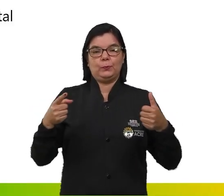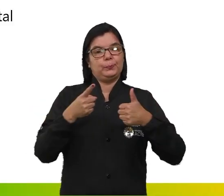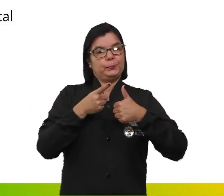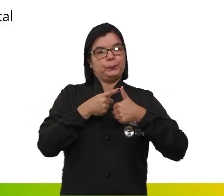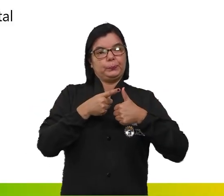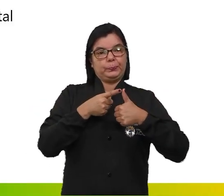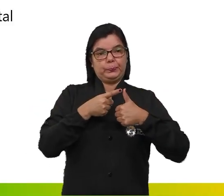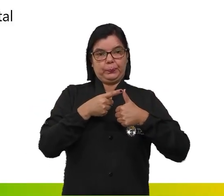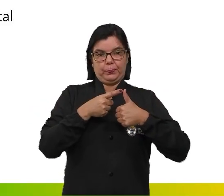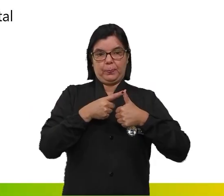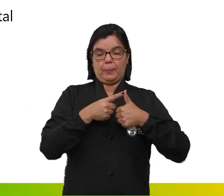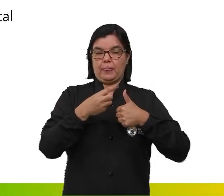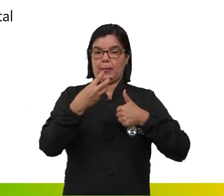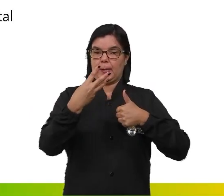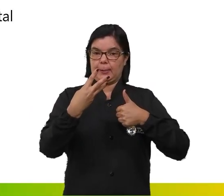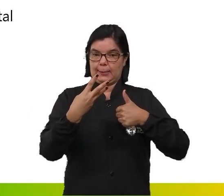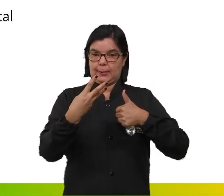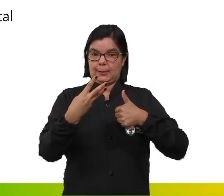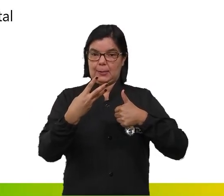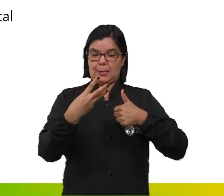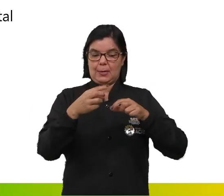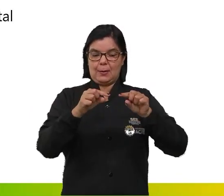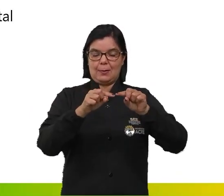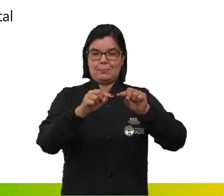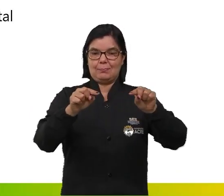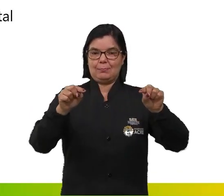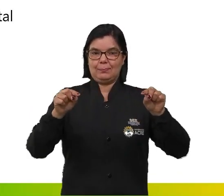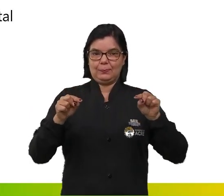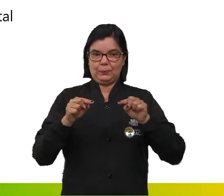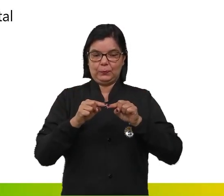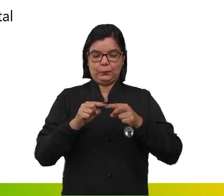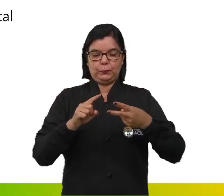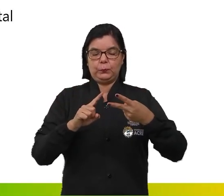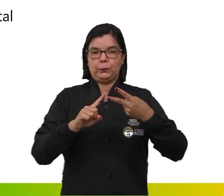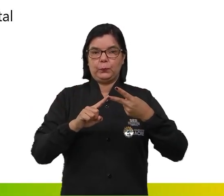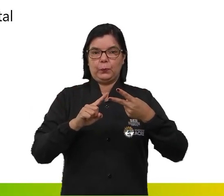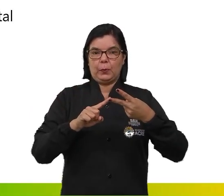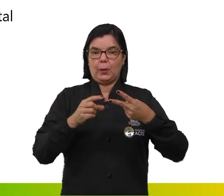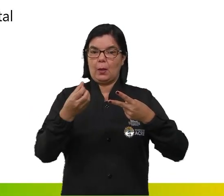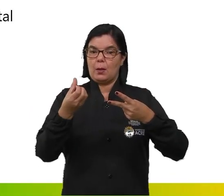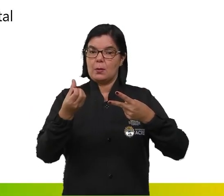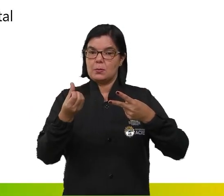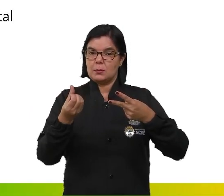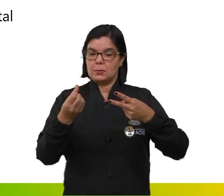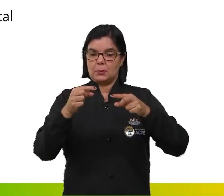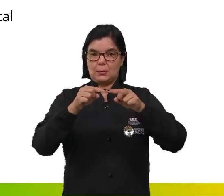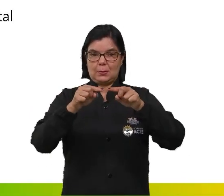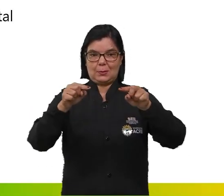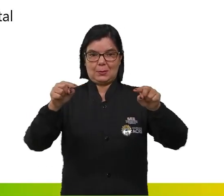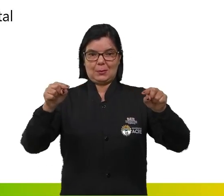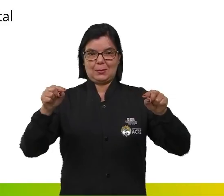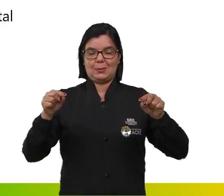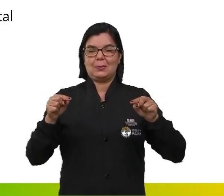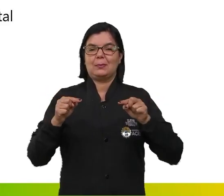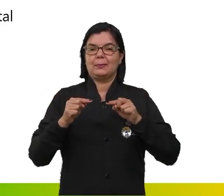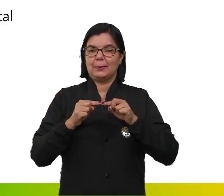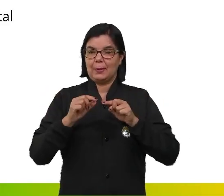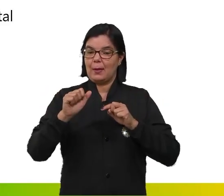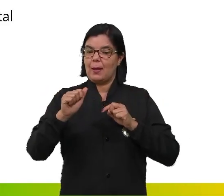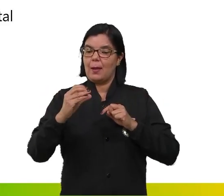primeiro mede 3 hectares, o segundo mede 6 acres.